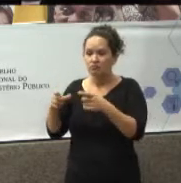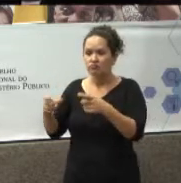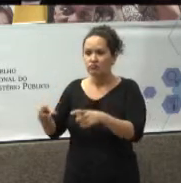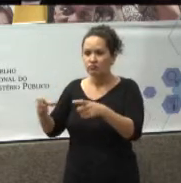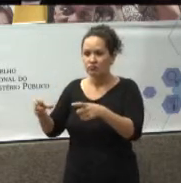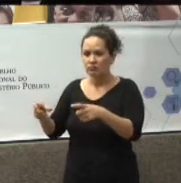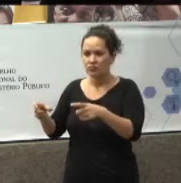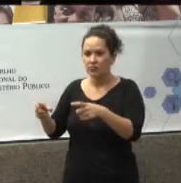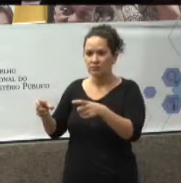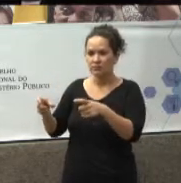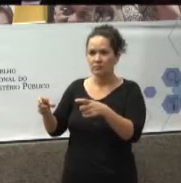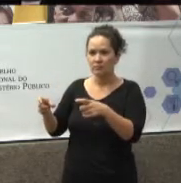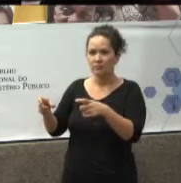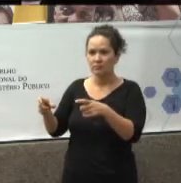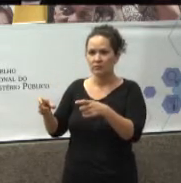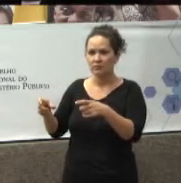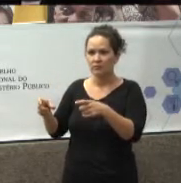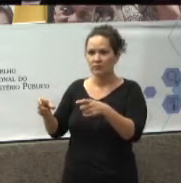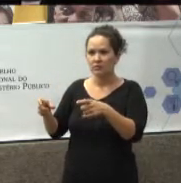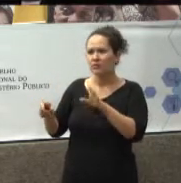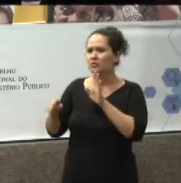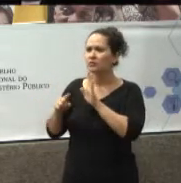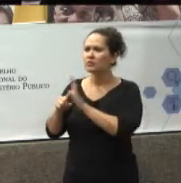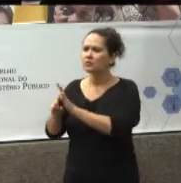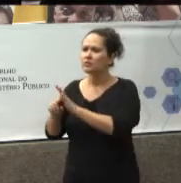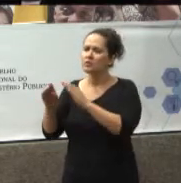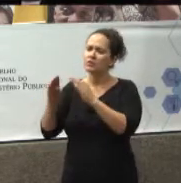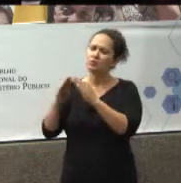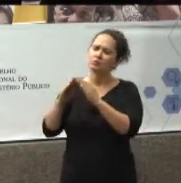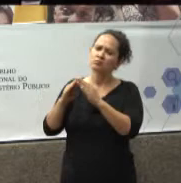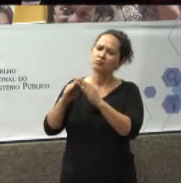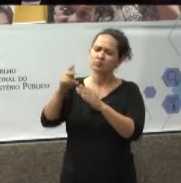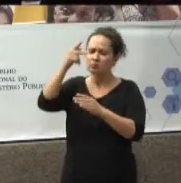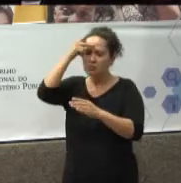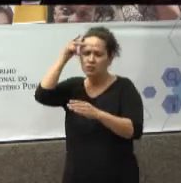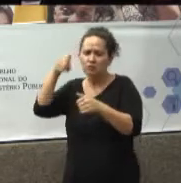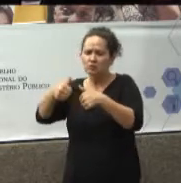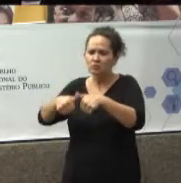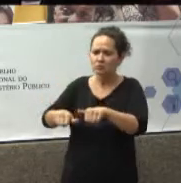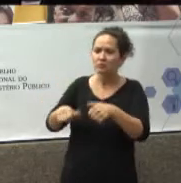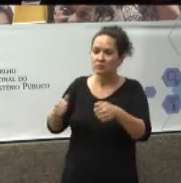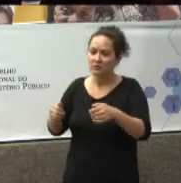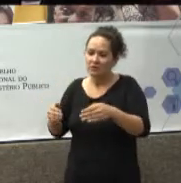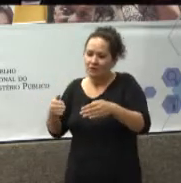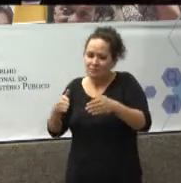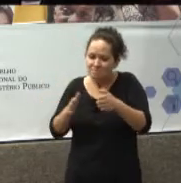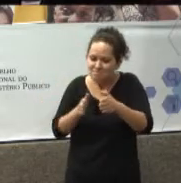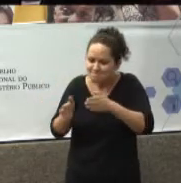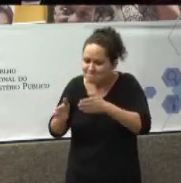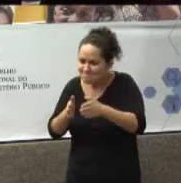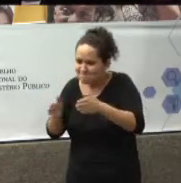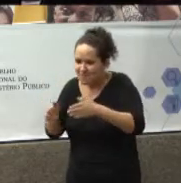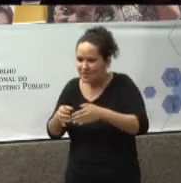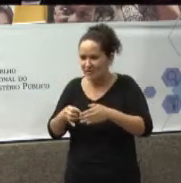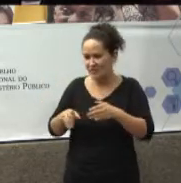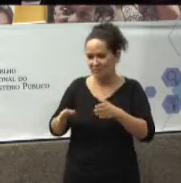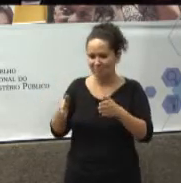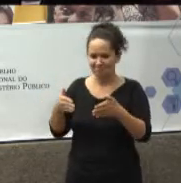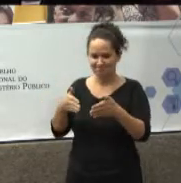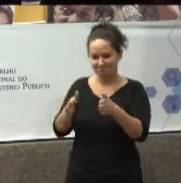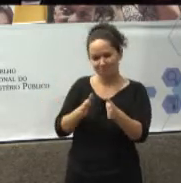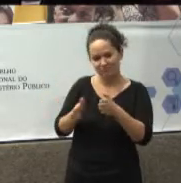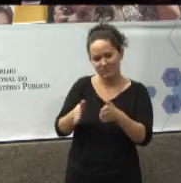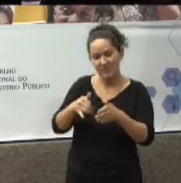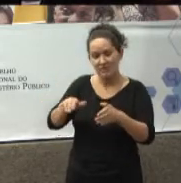hospedaria e que oferecia hospedagem que de cabelo dentro do leito porque se fosse maior do que o leite ele